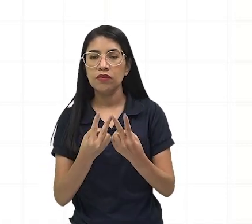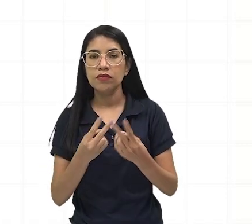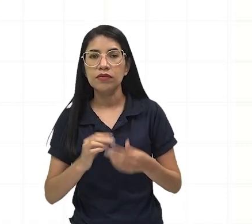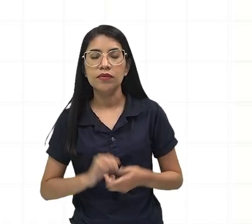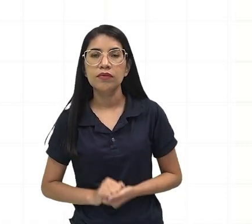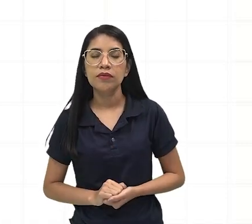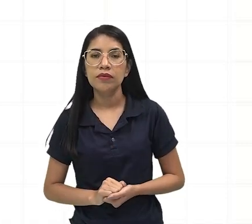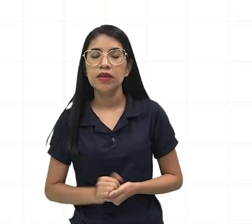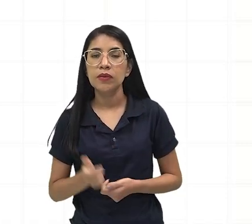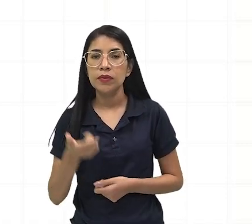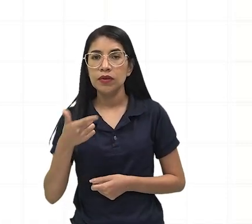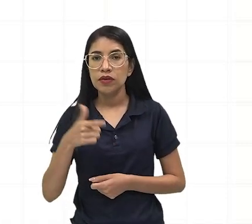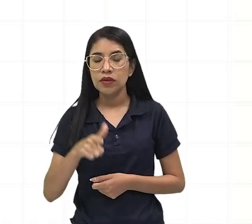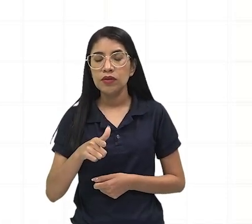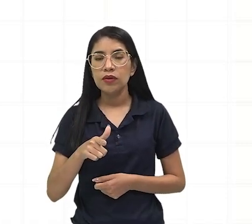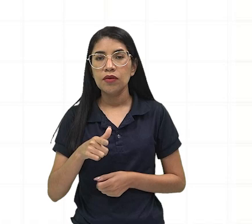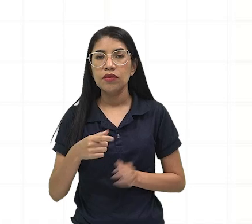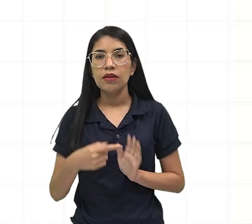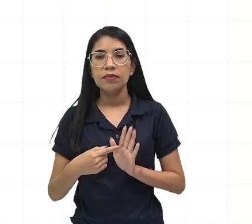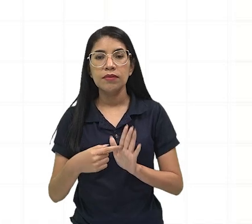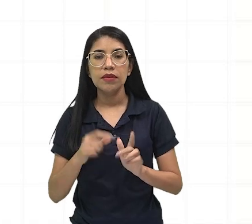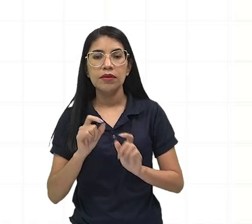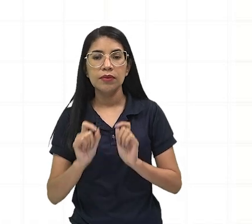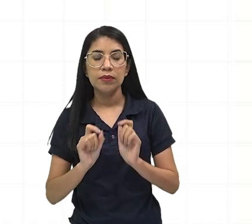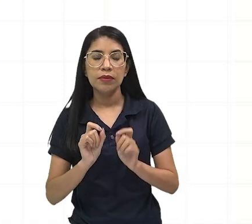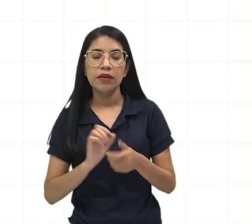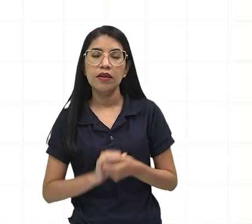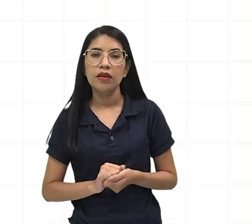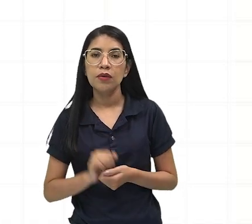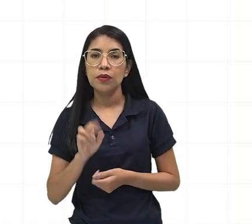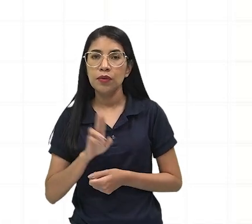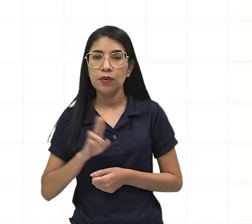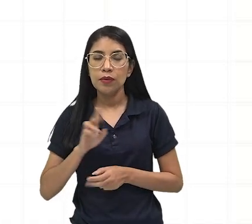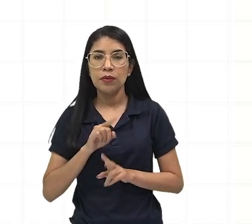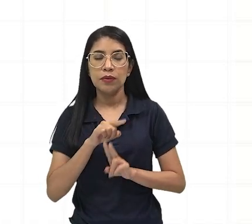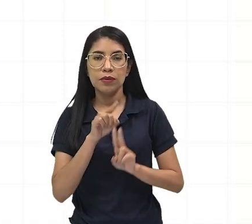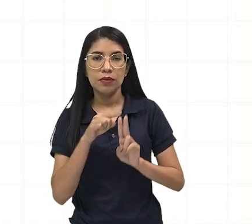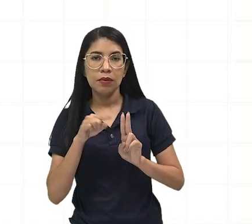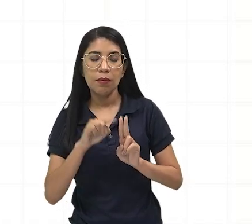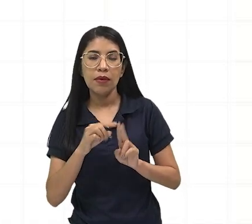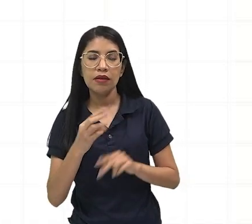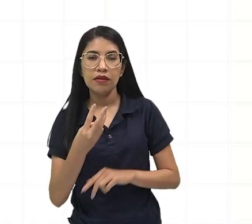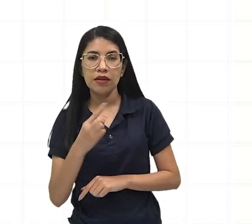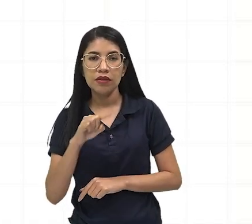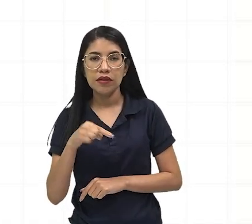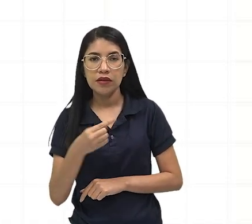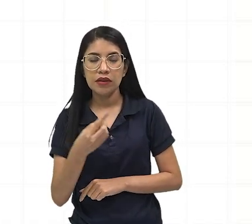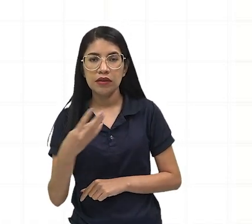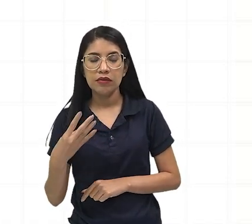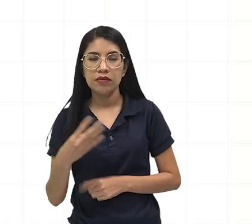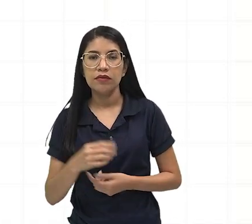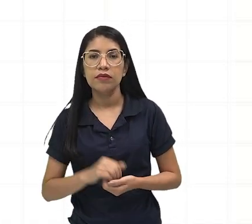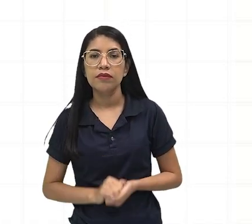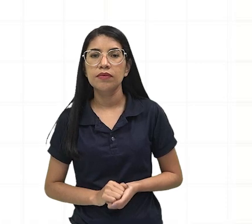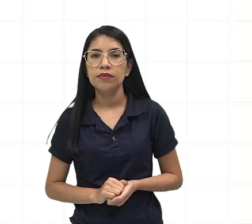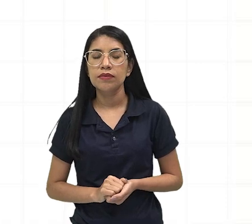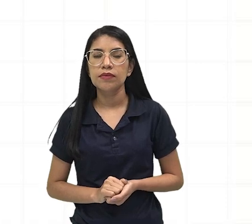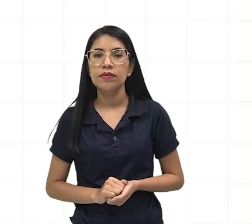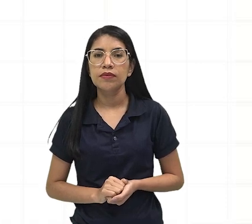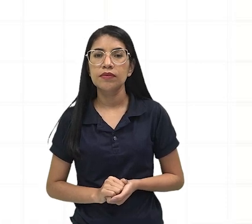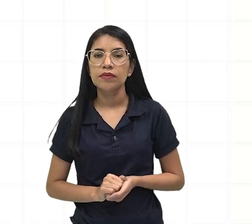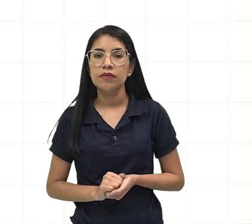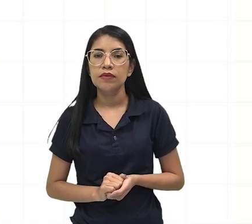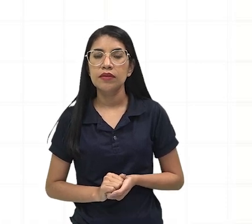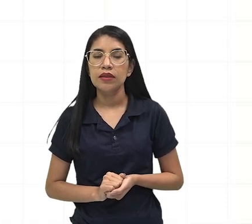Aqui, novamente, está dizendo lá no final, considere π igual a 3,14.